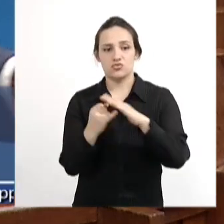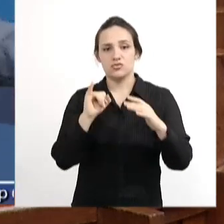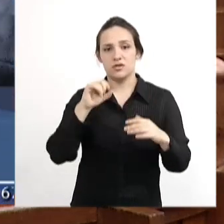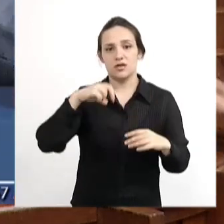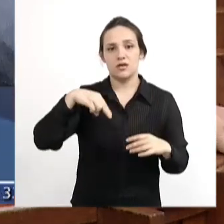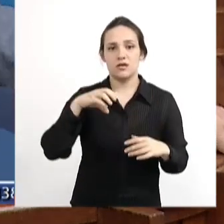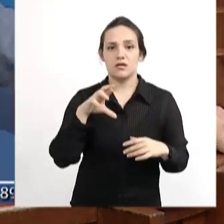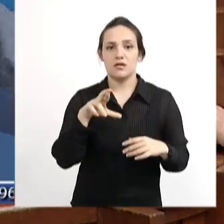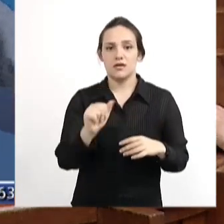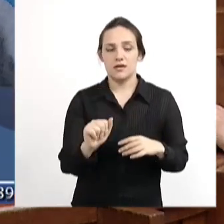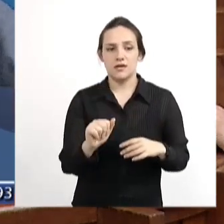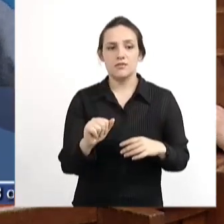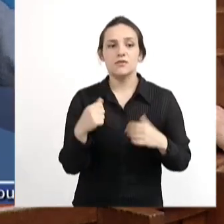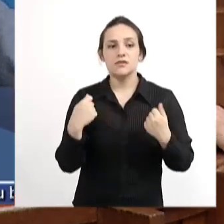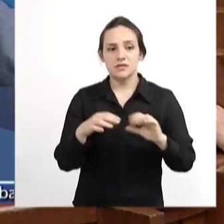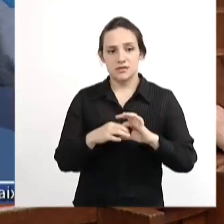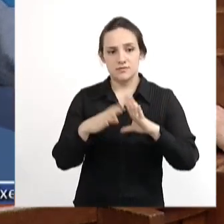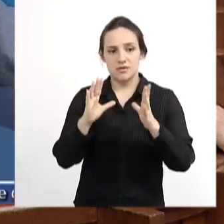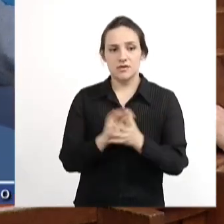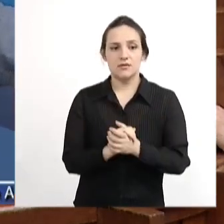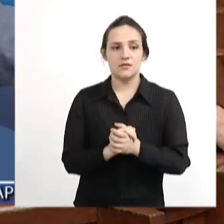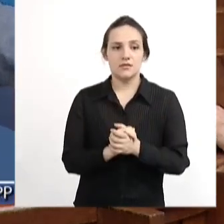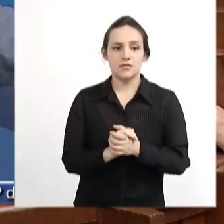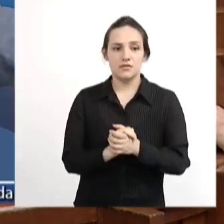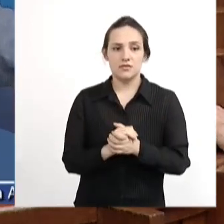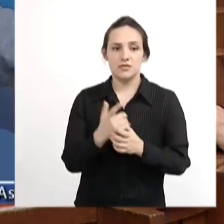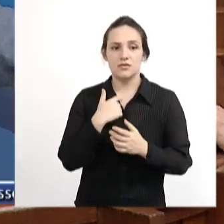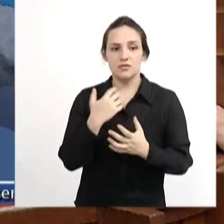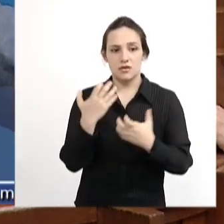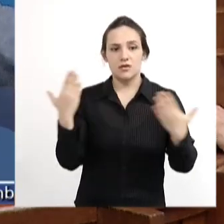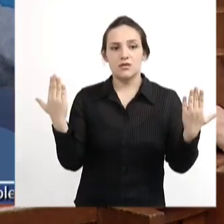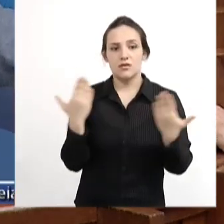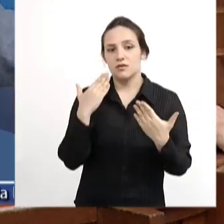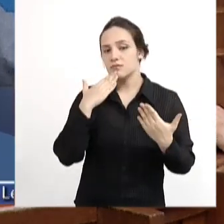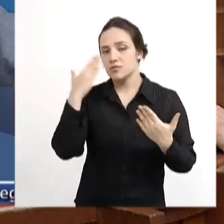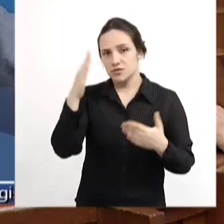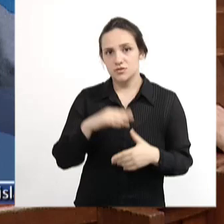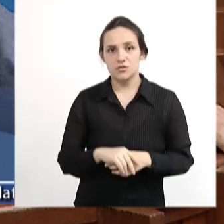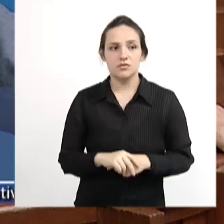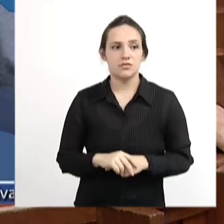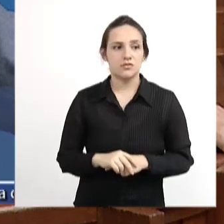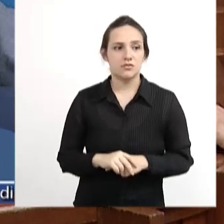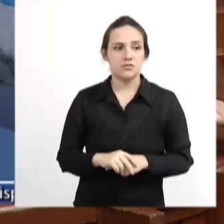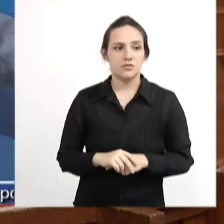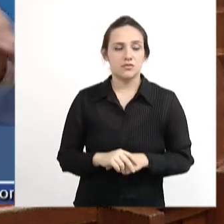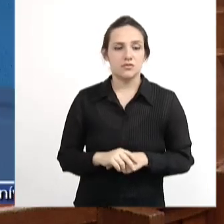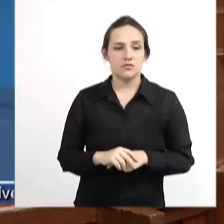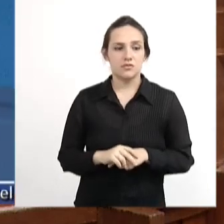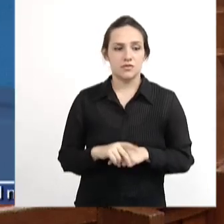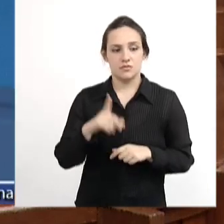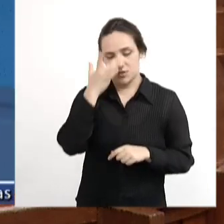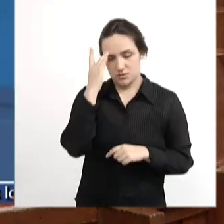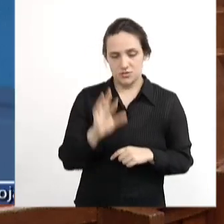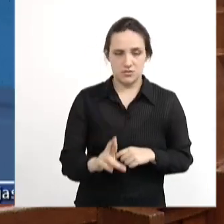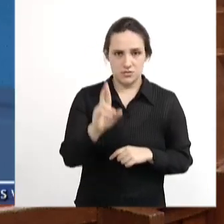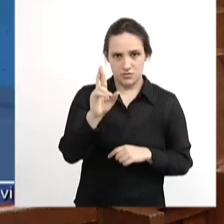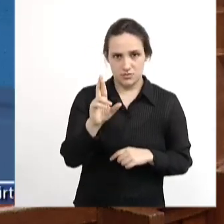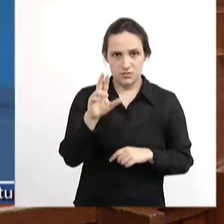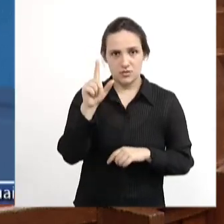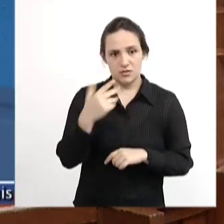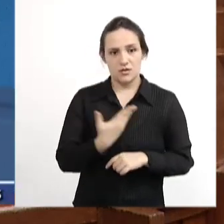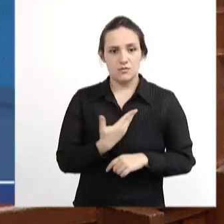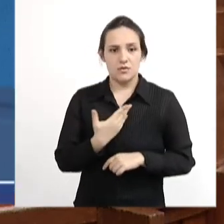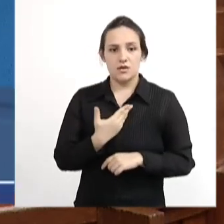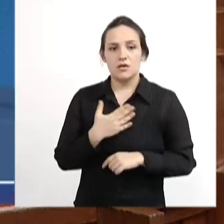tribuna para que o nosso superintendente aqui do INCRA de Campo Grande, meu querido